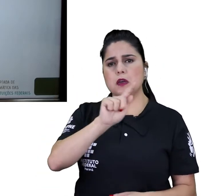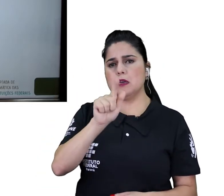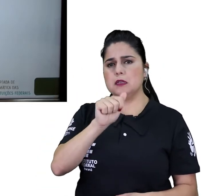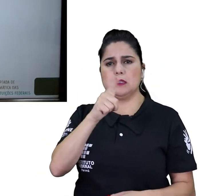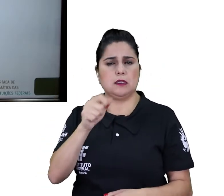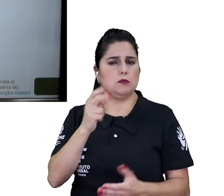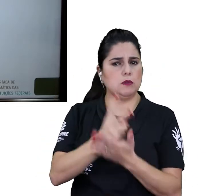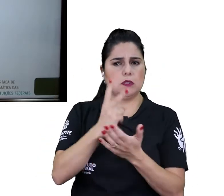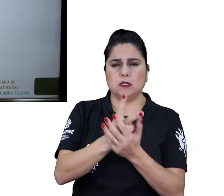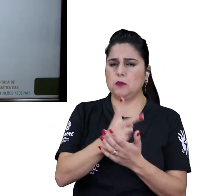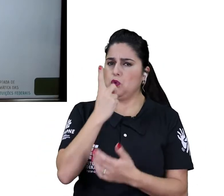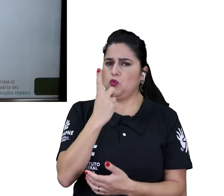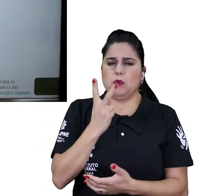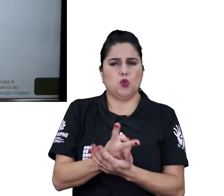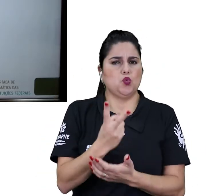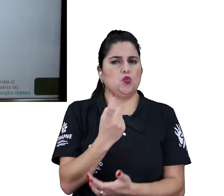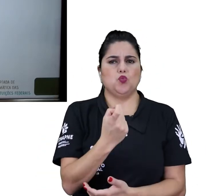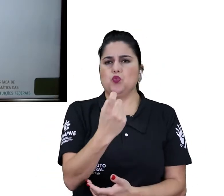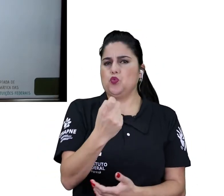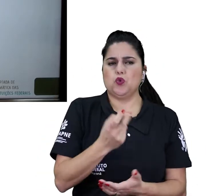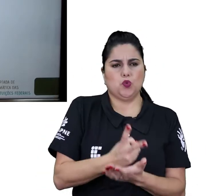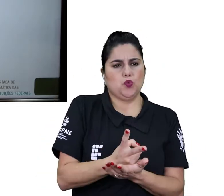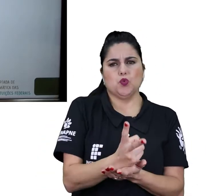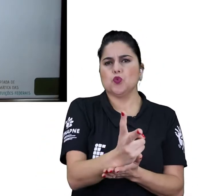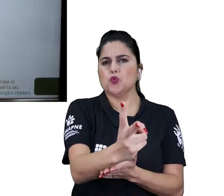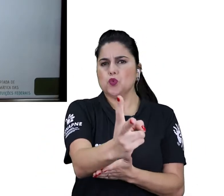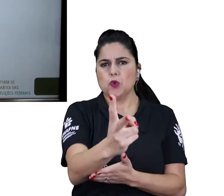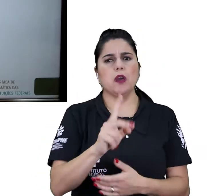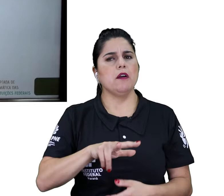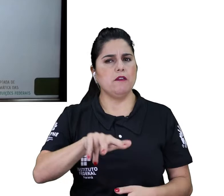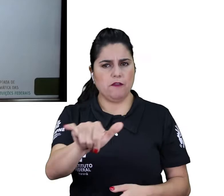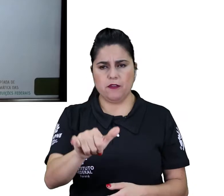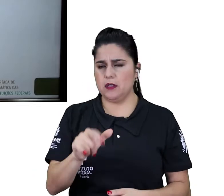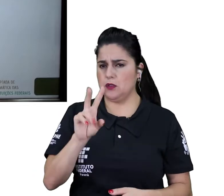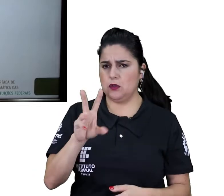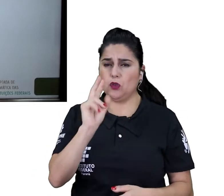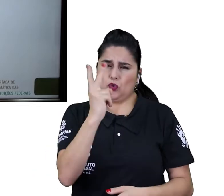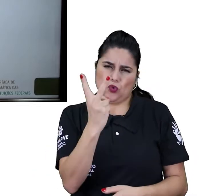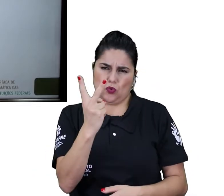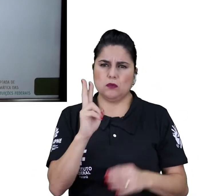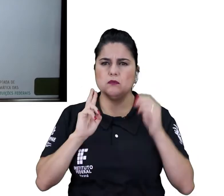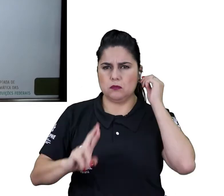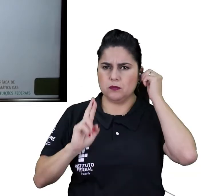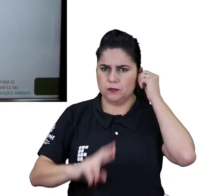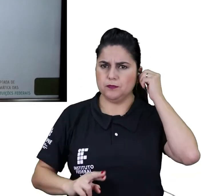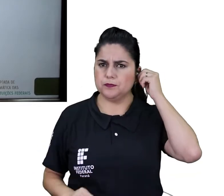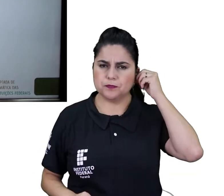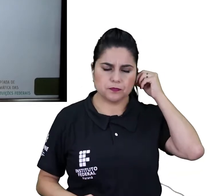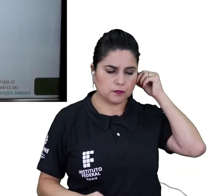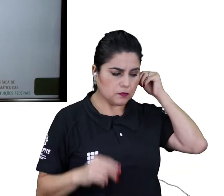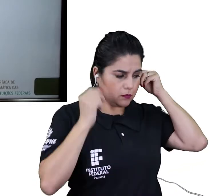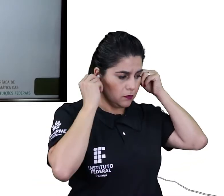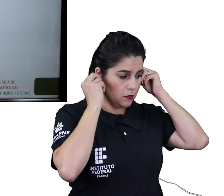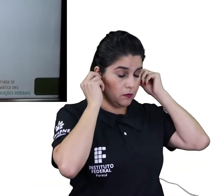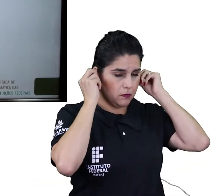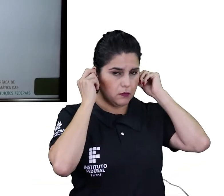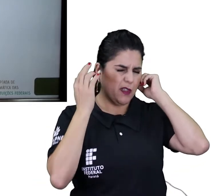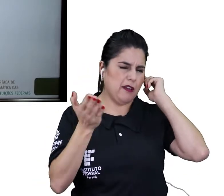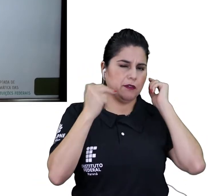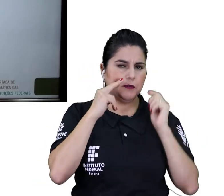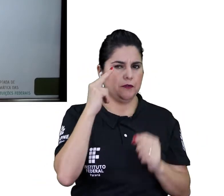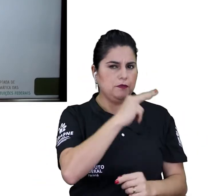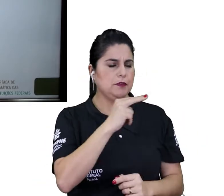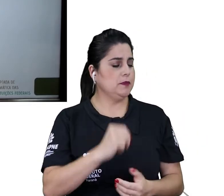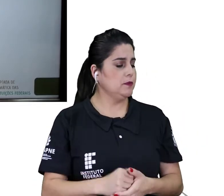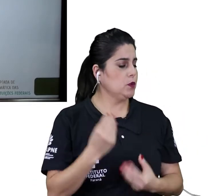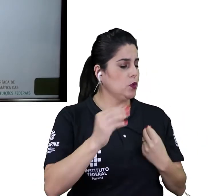ser sempre uma razão fixa e a gente vai conseguir só com 2 termos. Mas vamos lá. Se eu pego